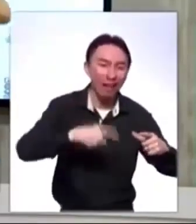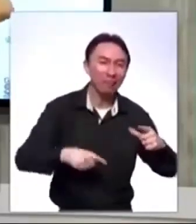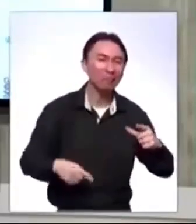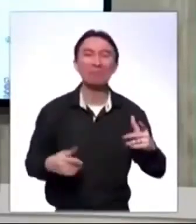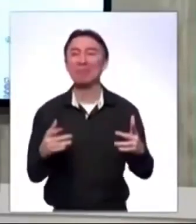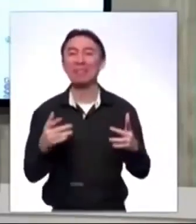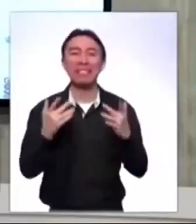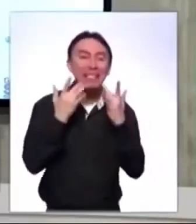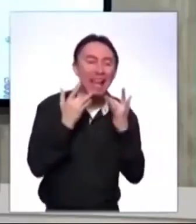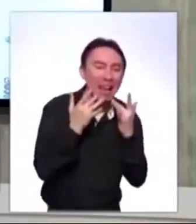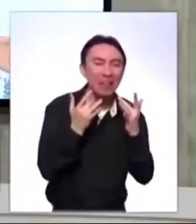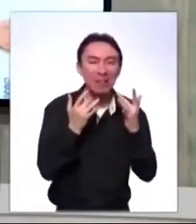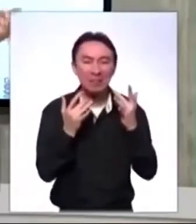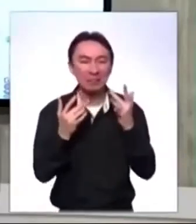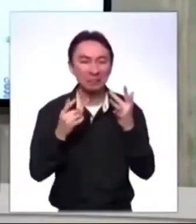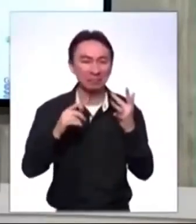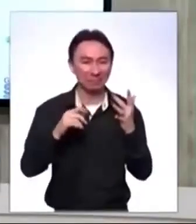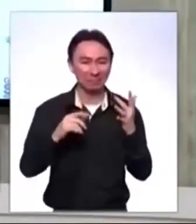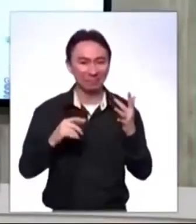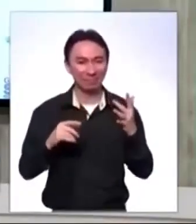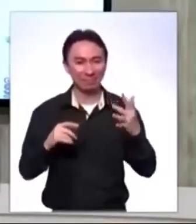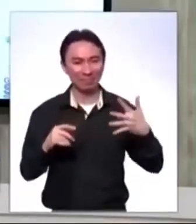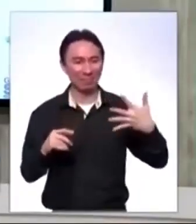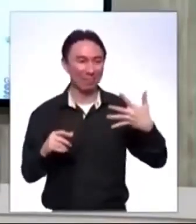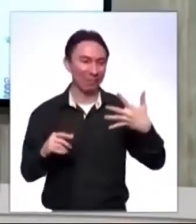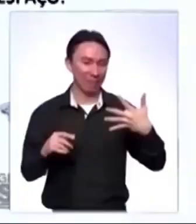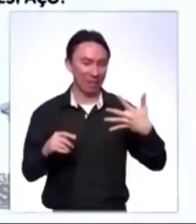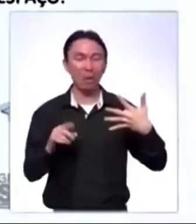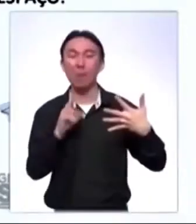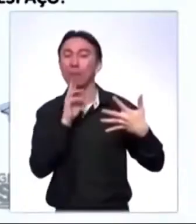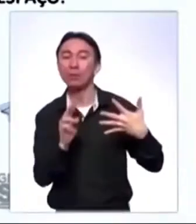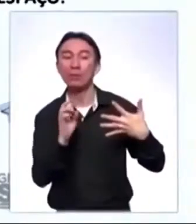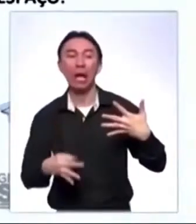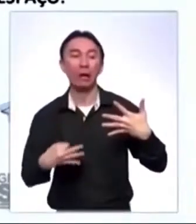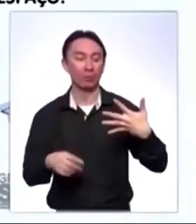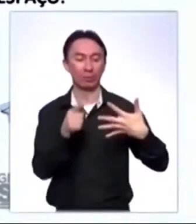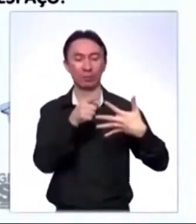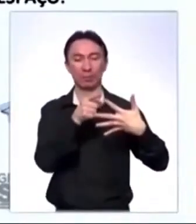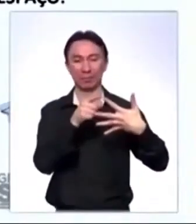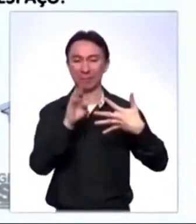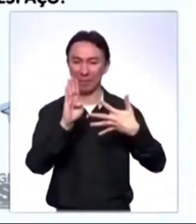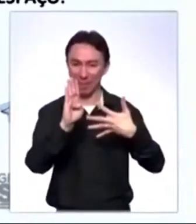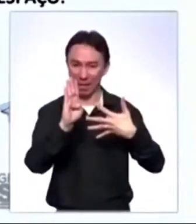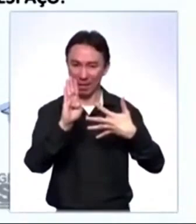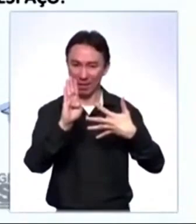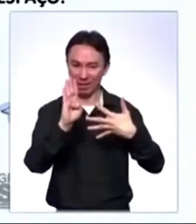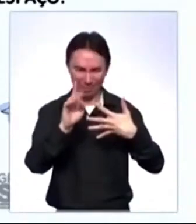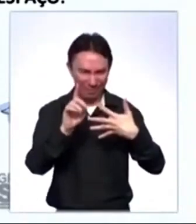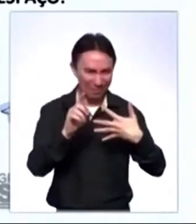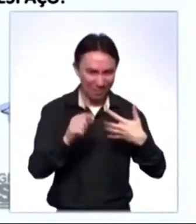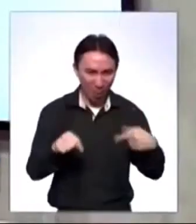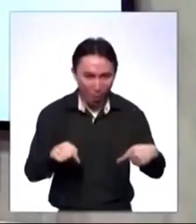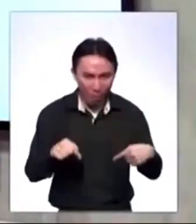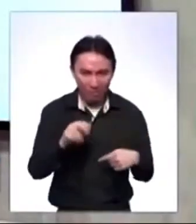a cenografia. Então a resposta é a letra B. Você está vendo qual é o nosso objetivo hoje? Nosso objetivo hoje é que